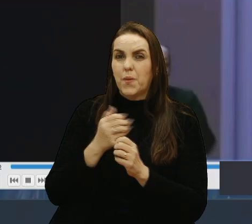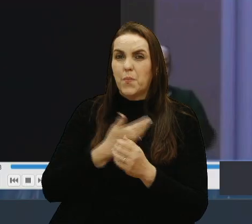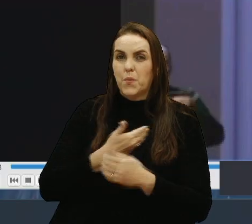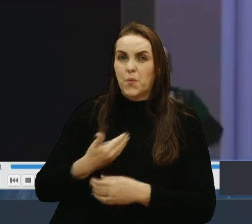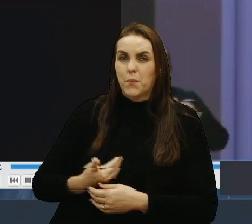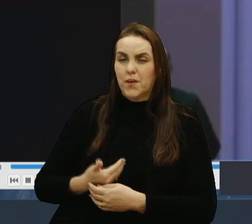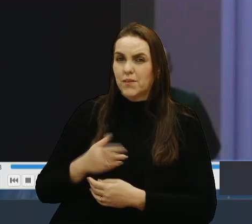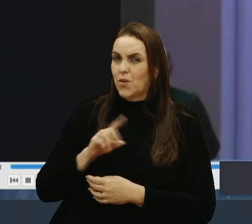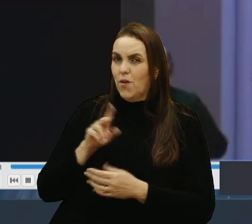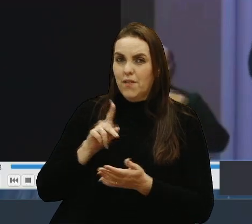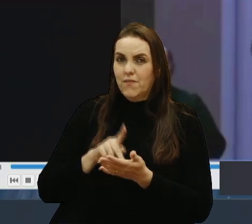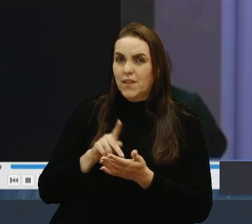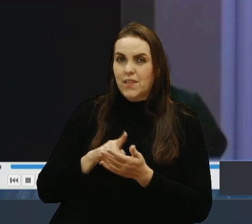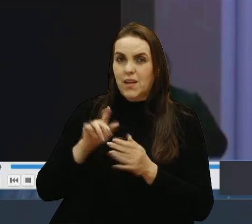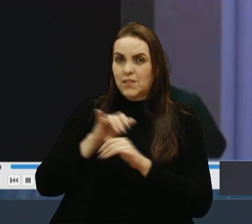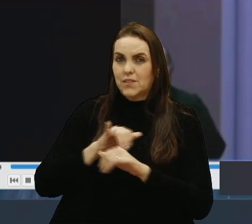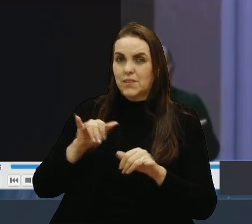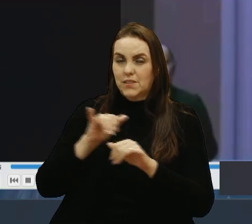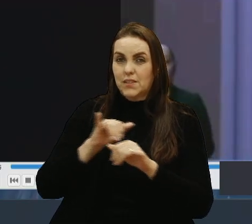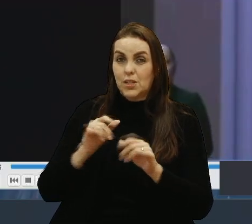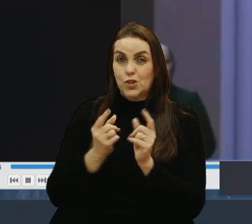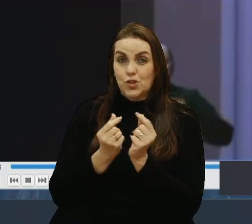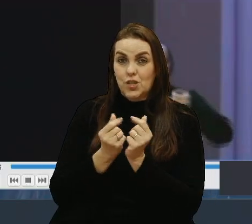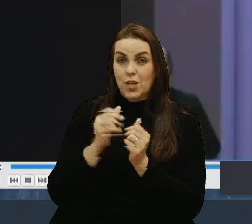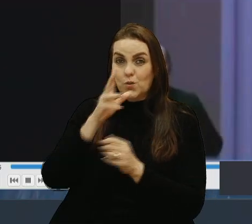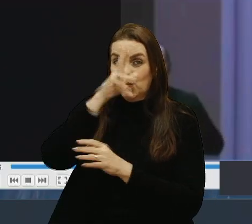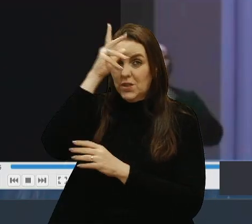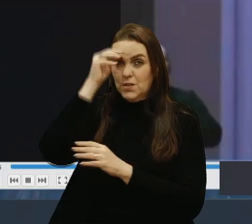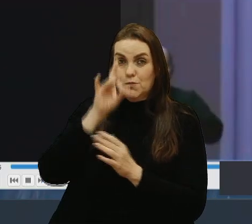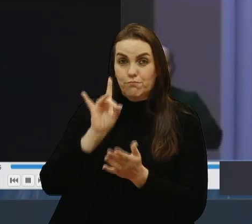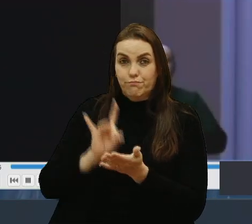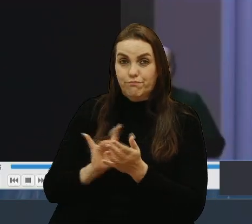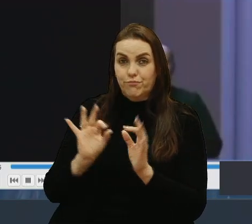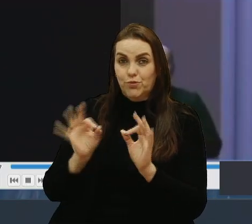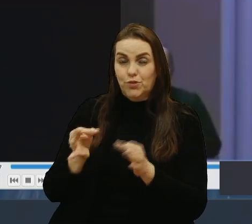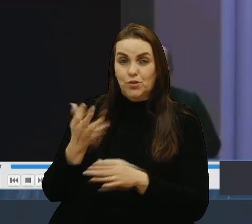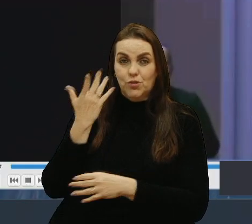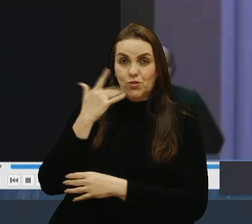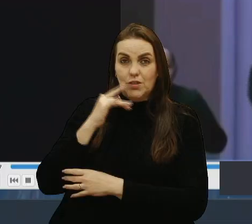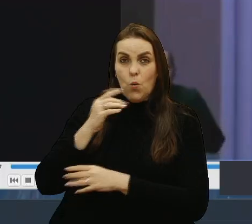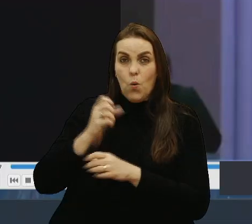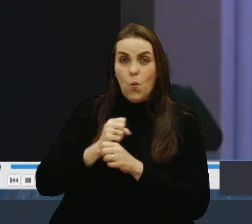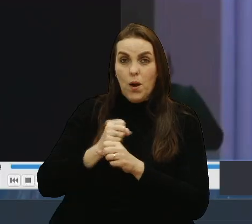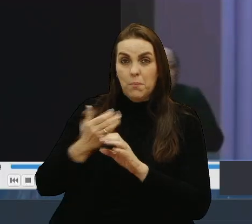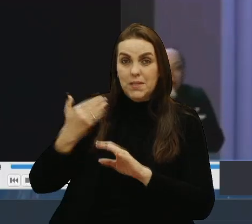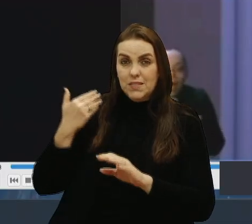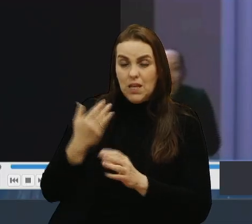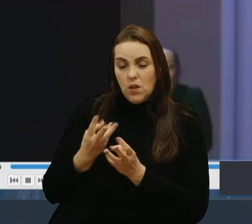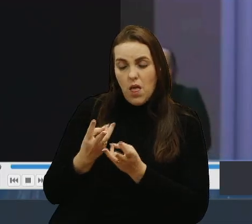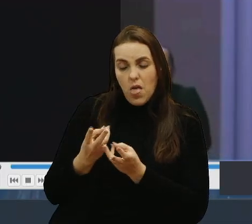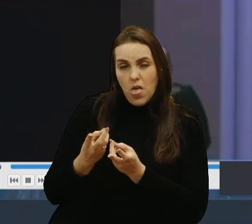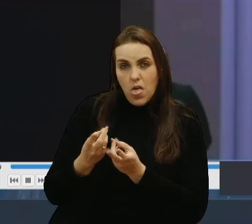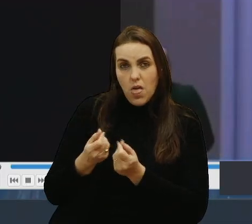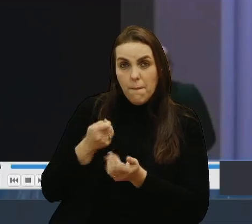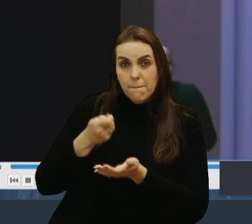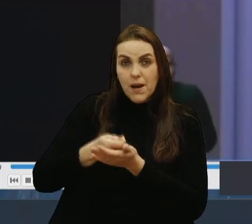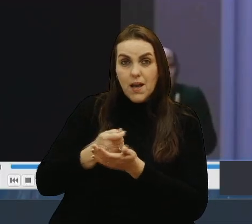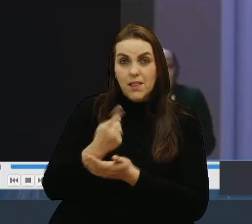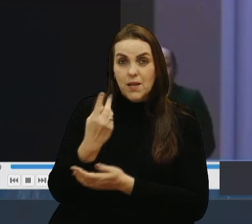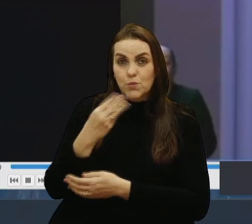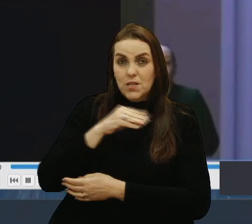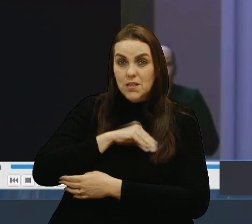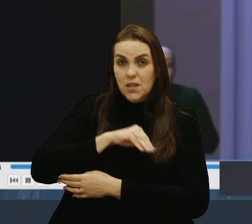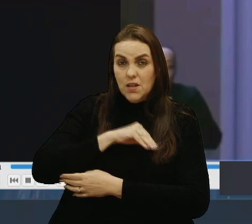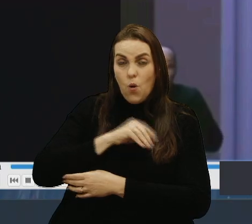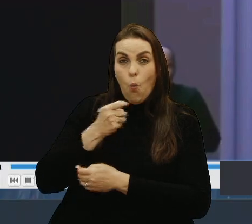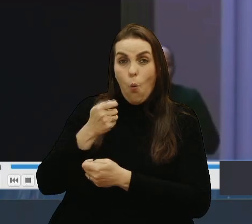publicou. As finanças do município estão rigorosamente em dia. O ano passado, sim, enquanto eu estava contando as moedas para tentar pagar o 13º, quase que tive que recorrer ao financiamento